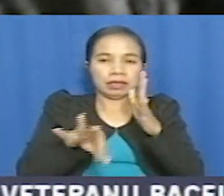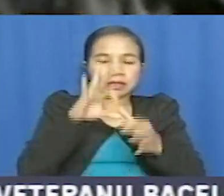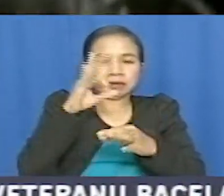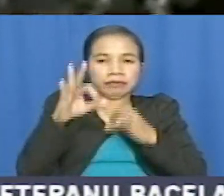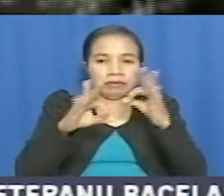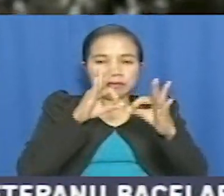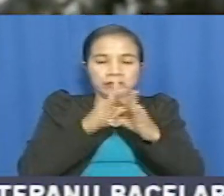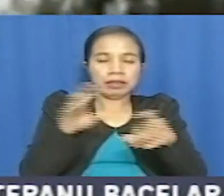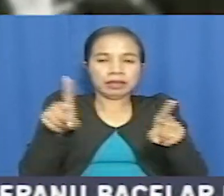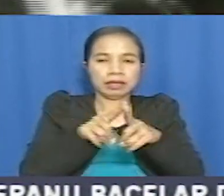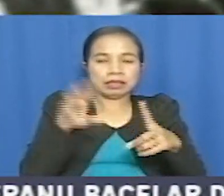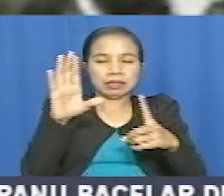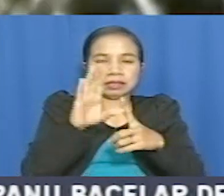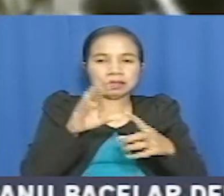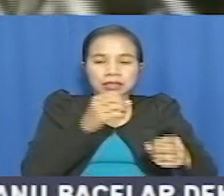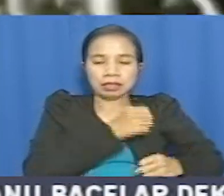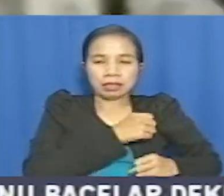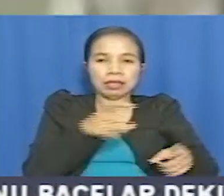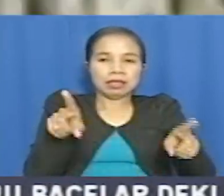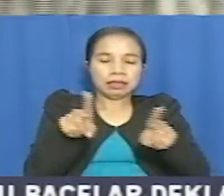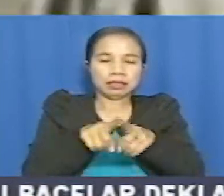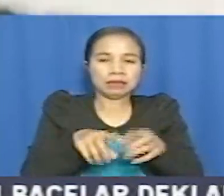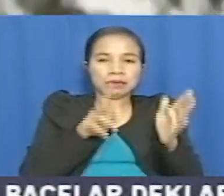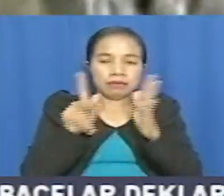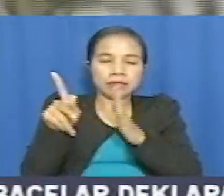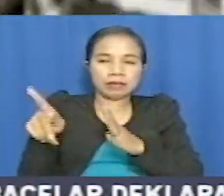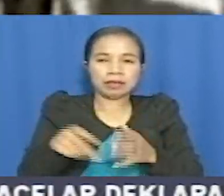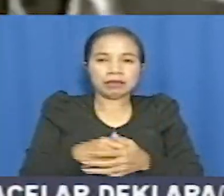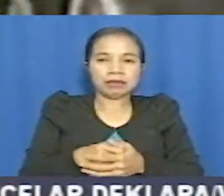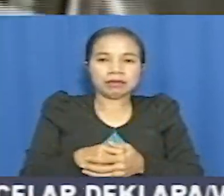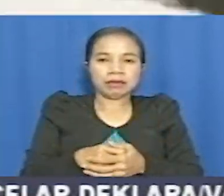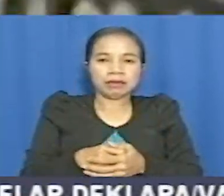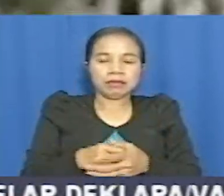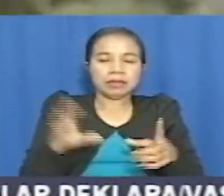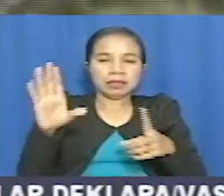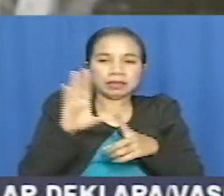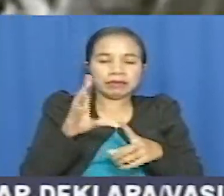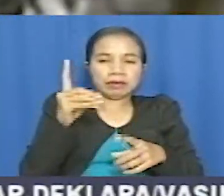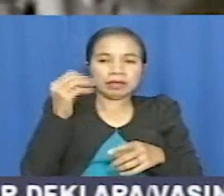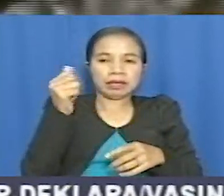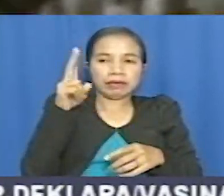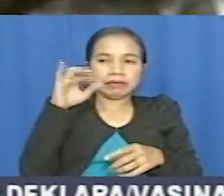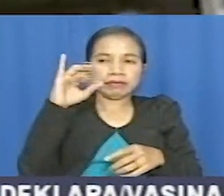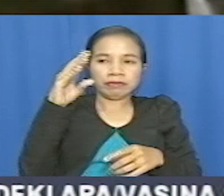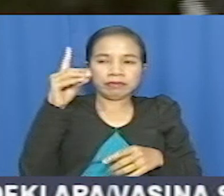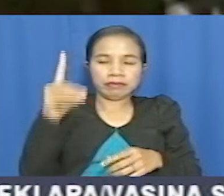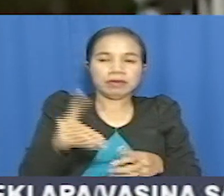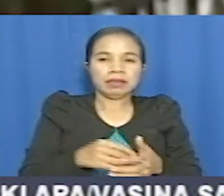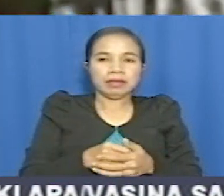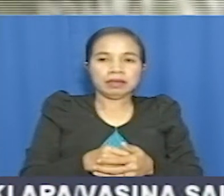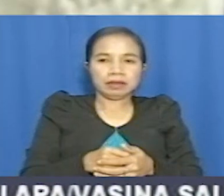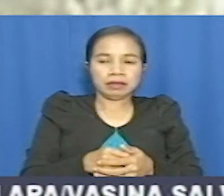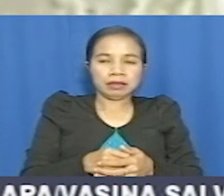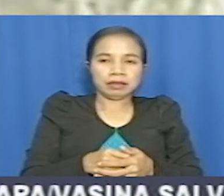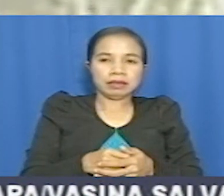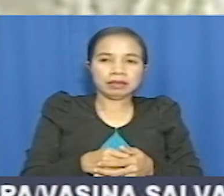nudar comandante secção, no anessan mos planeamento guerrilha para comandante David Alex Daitula e a